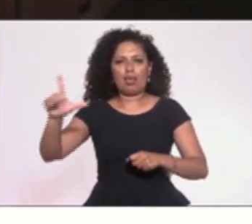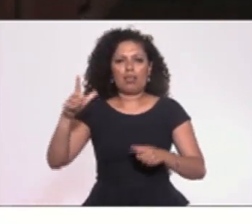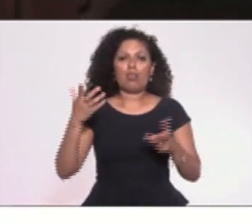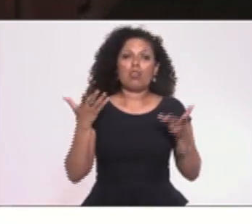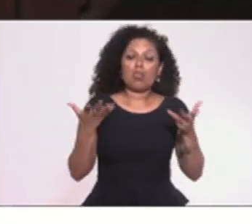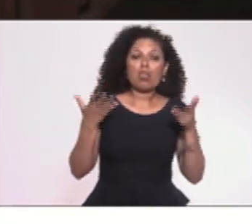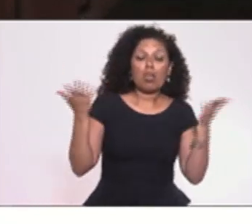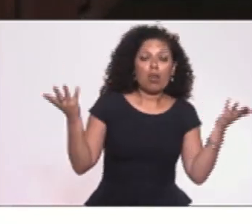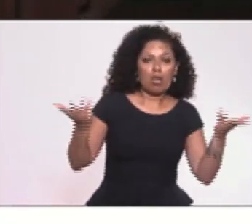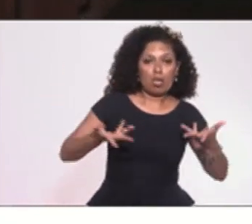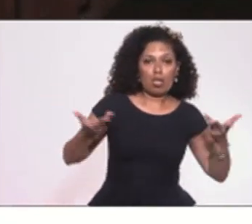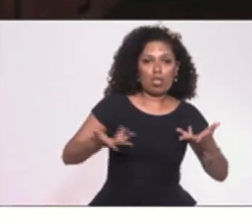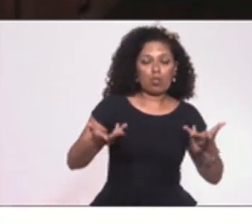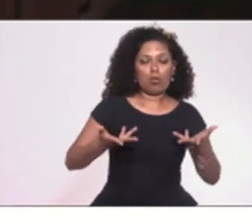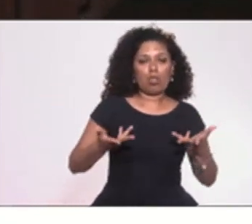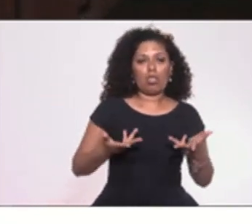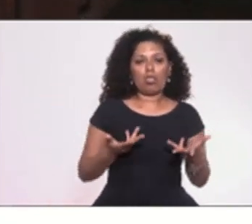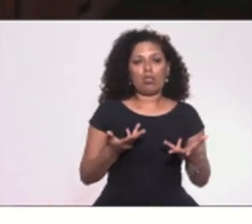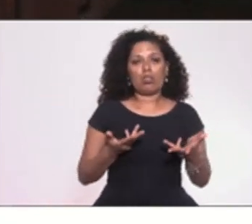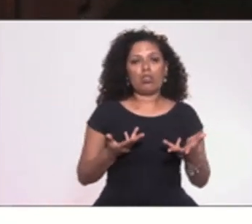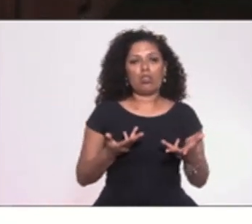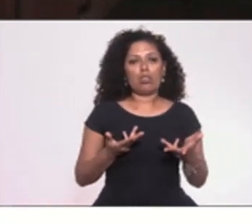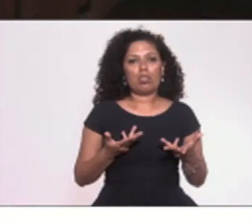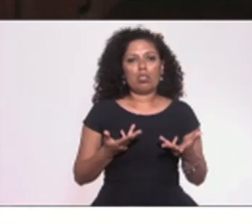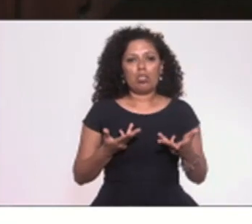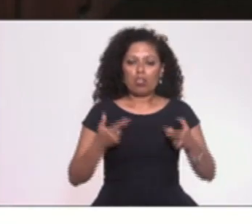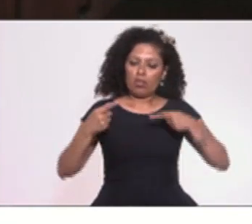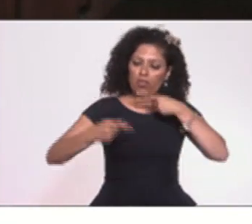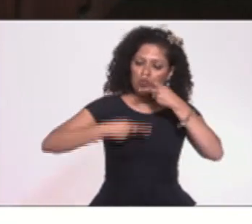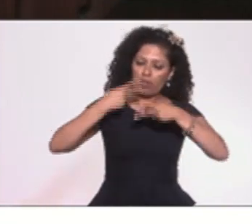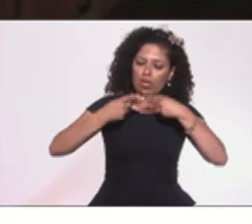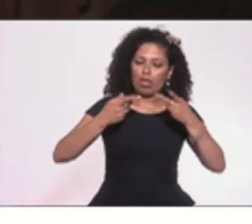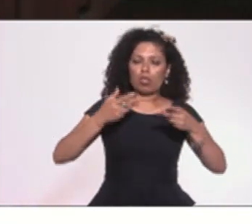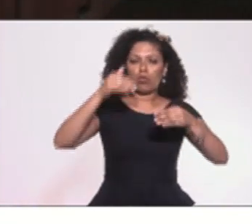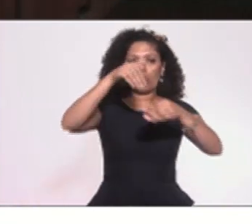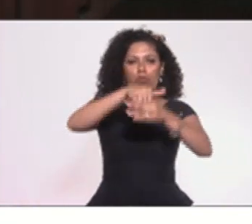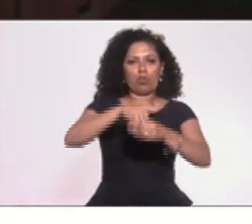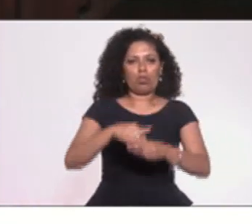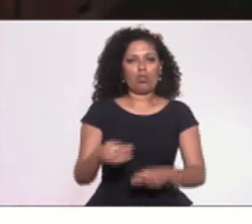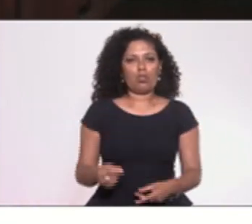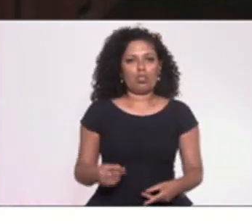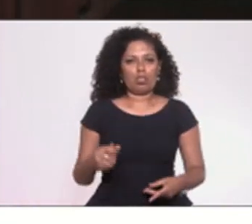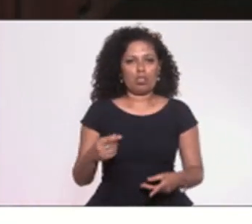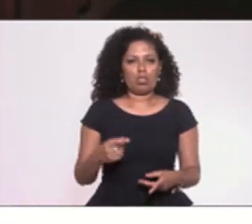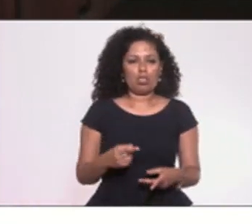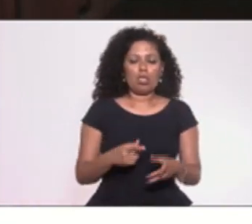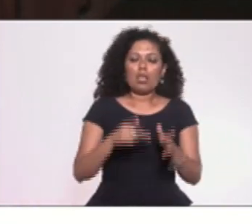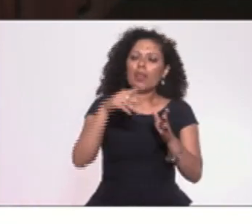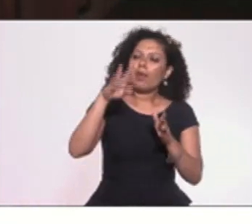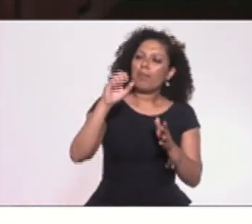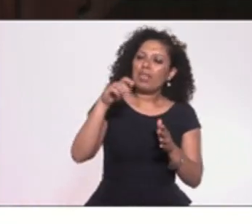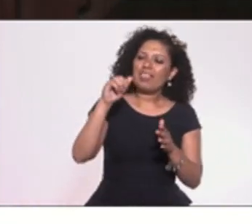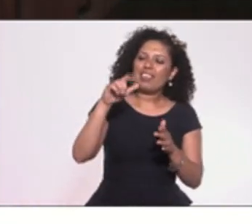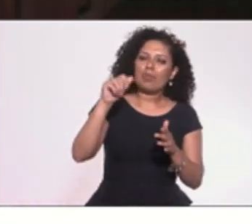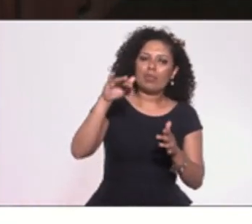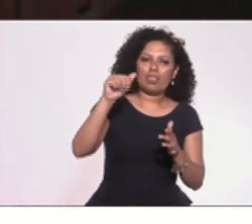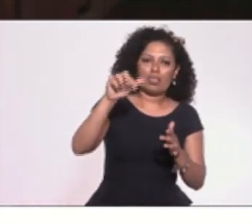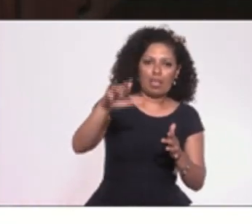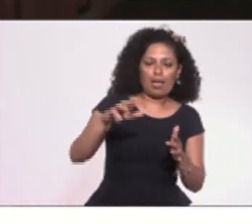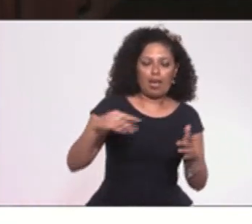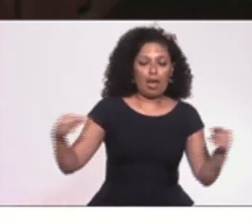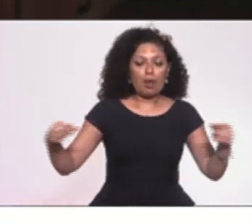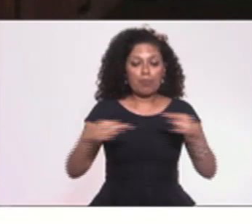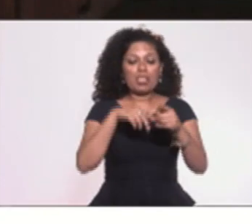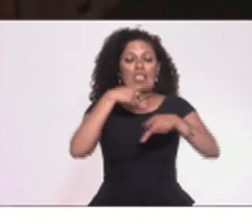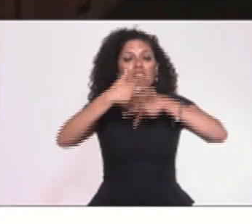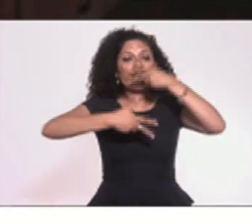agora exatamente me referir a esse voto. Na preliminar, cabe